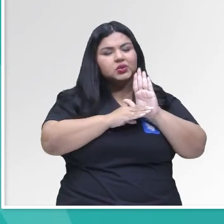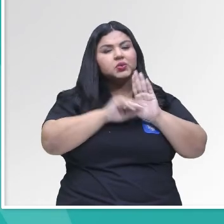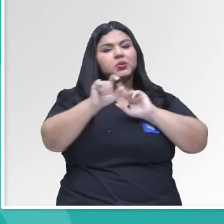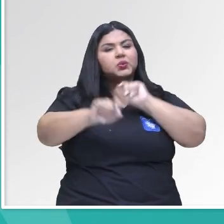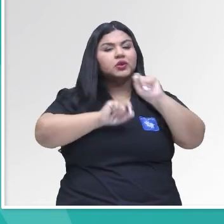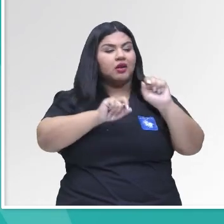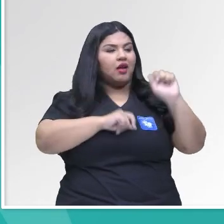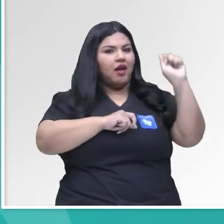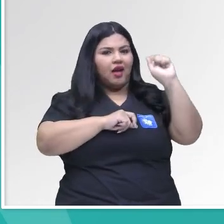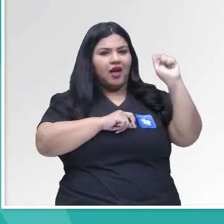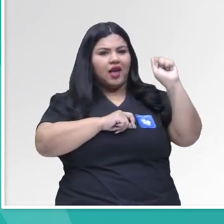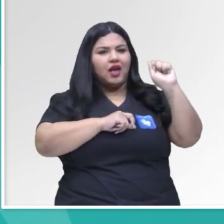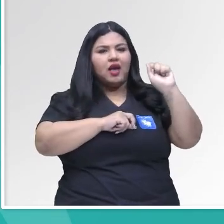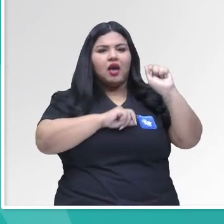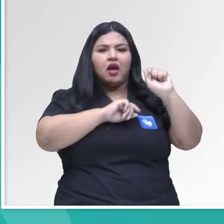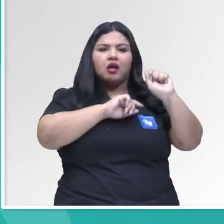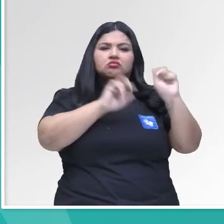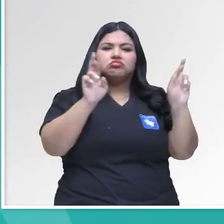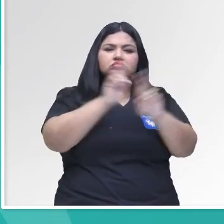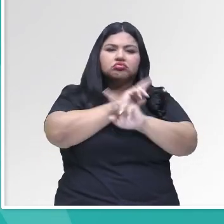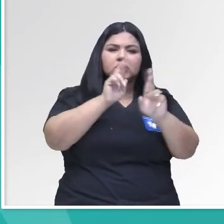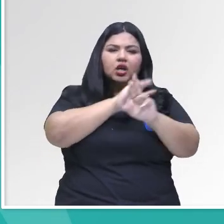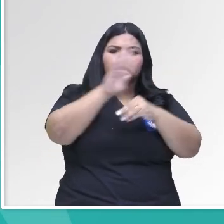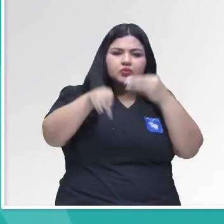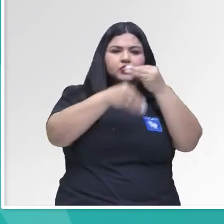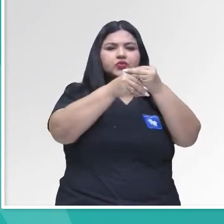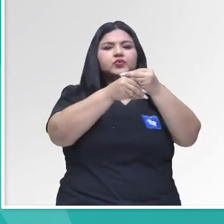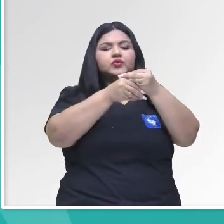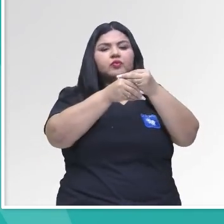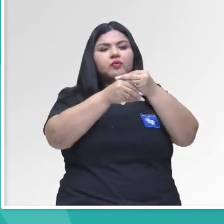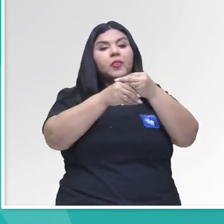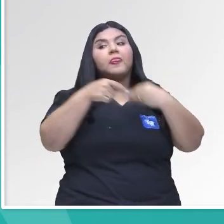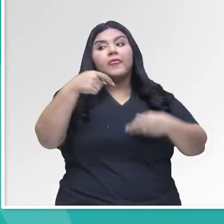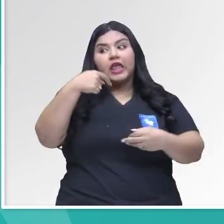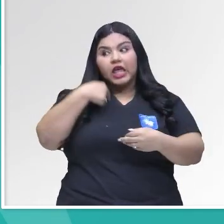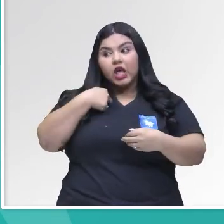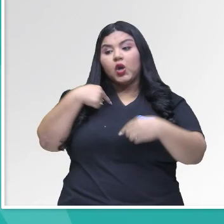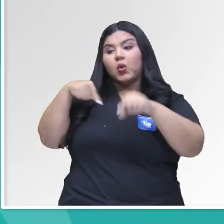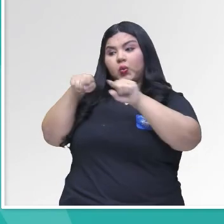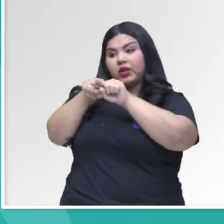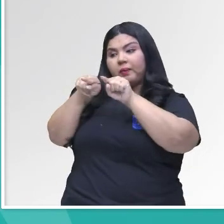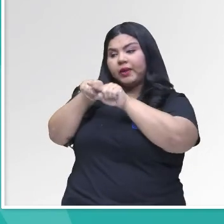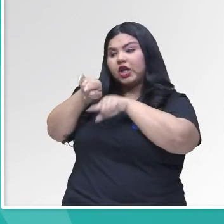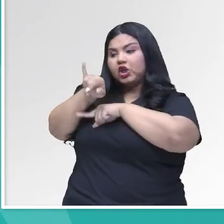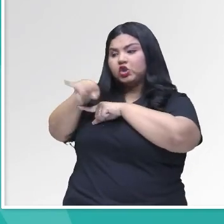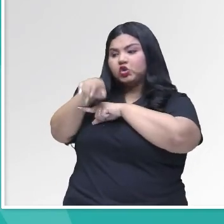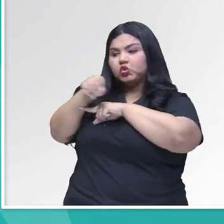exemplo, eu e João vamos jogar bola domingo.